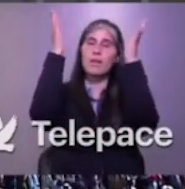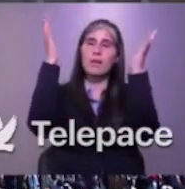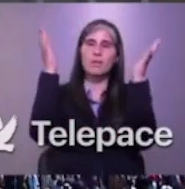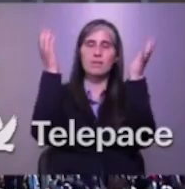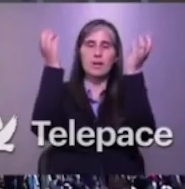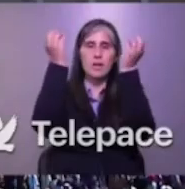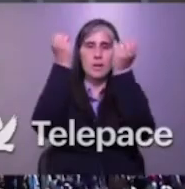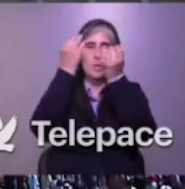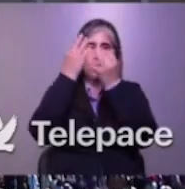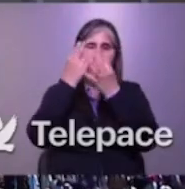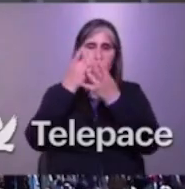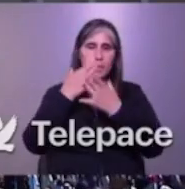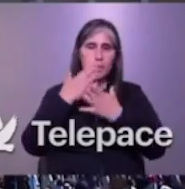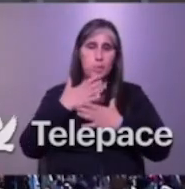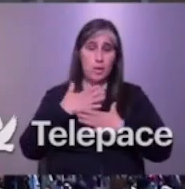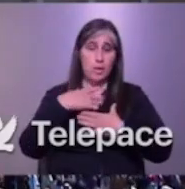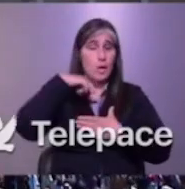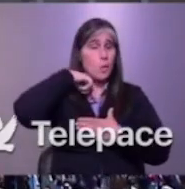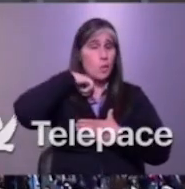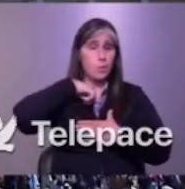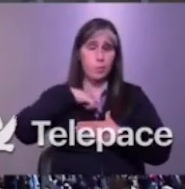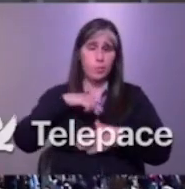concebida sem a marca do pecado,